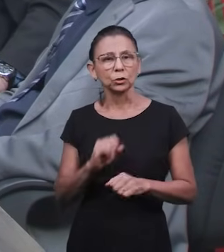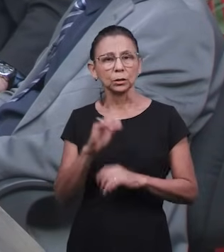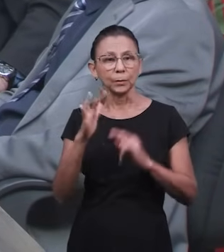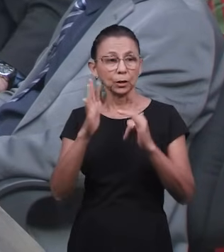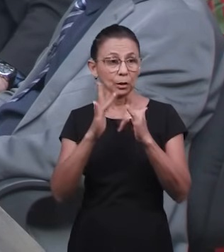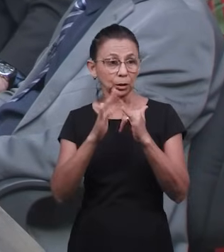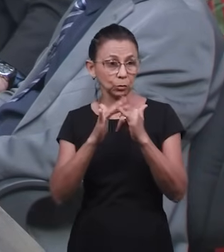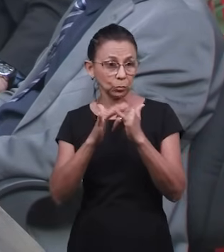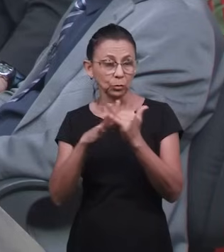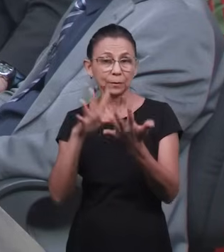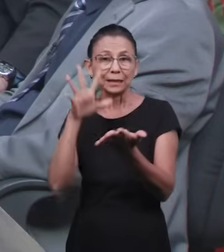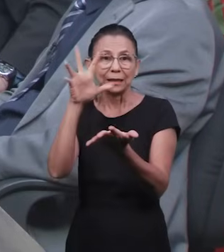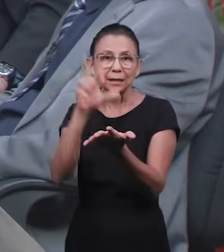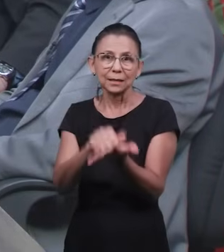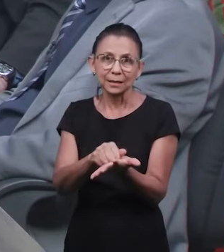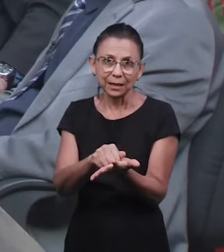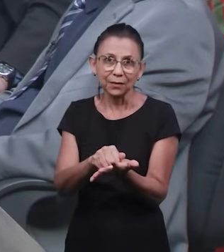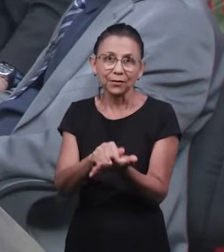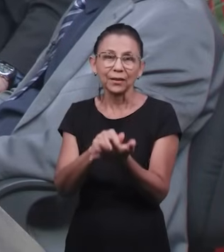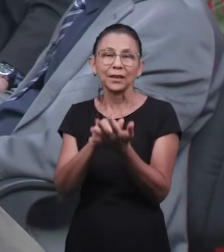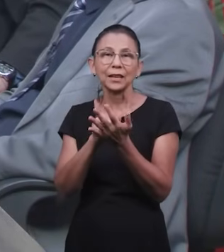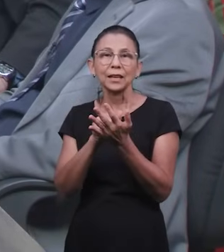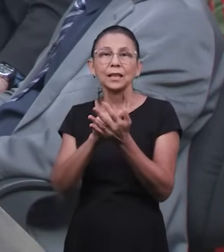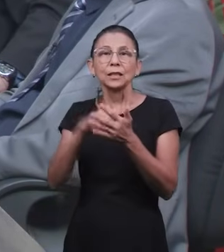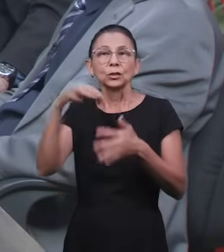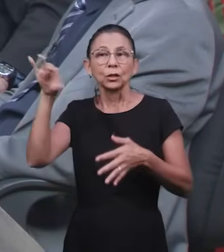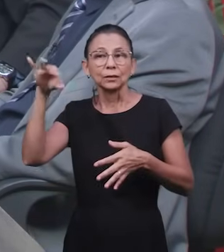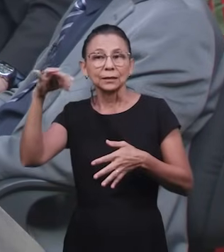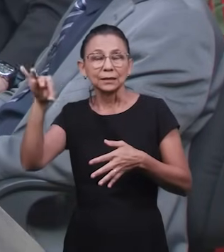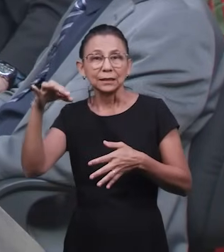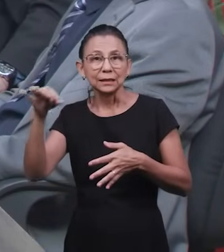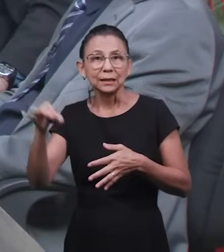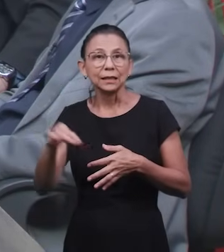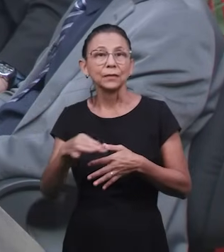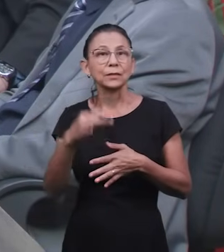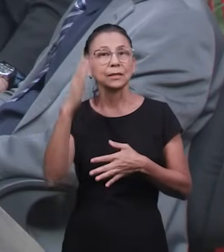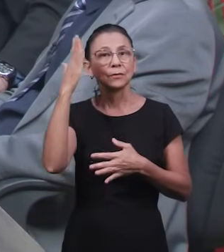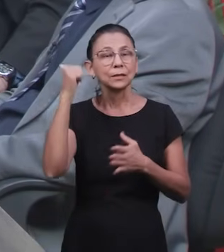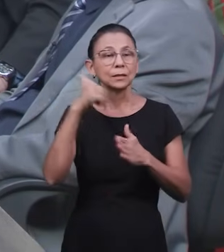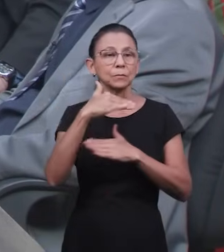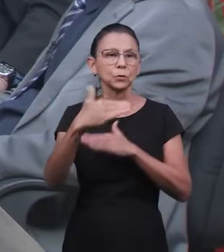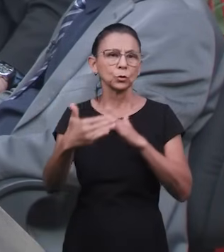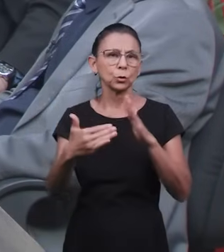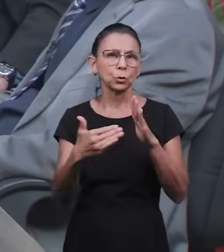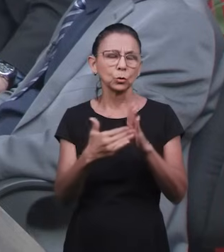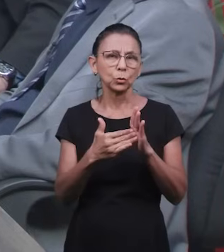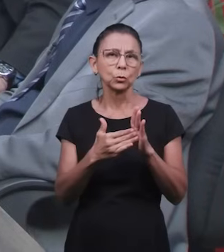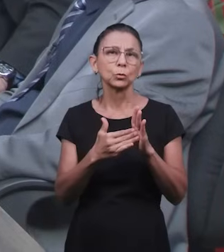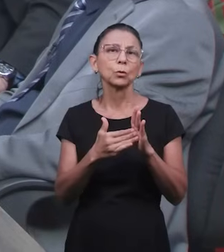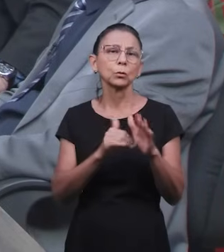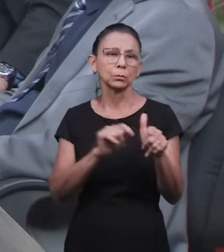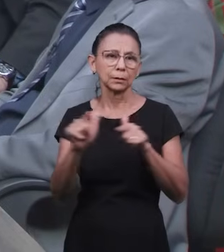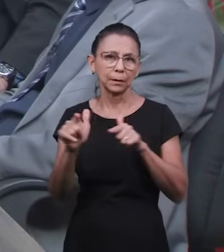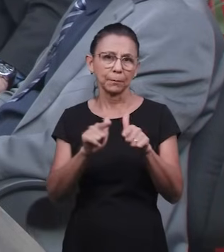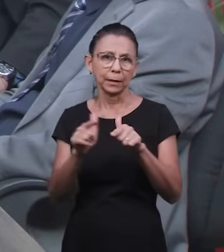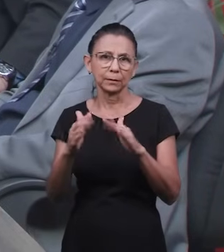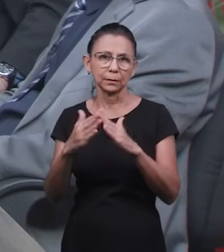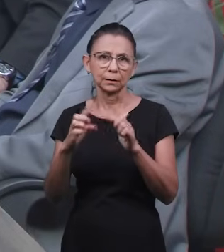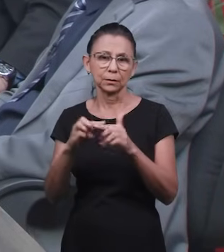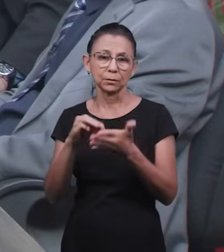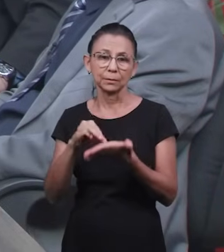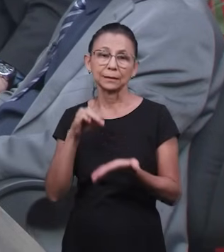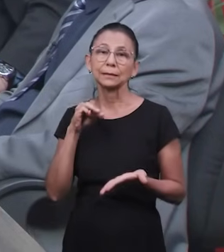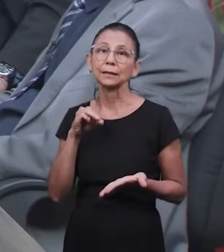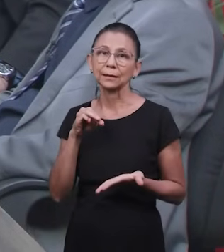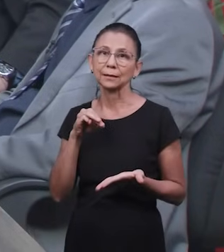quando você se inscrever lá, você vai receber o link do culto. Você vai saber que tem seminário, você vai saber que tem louvores. E isso, pastor, assim,